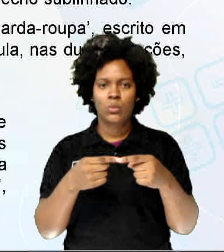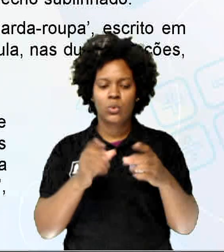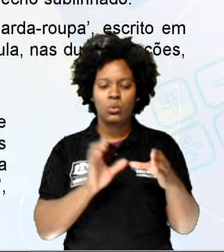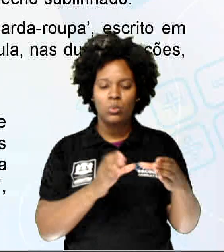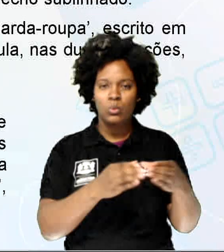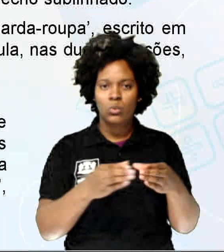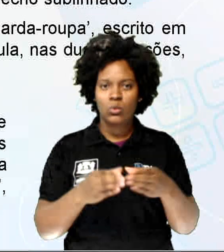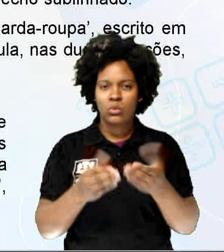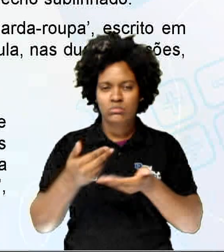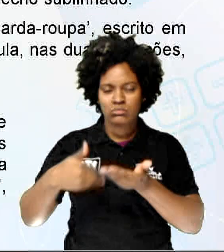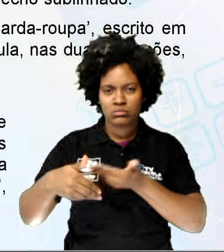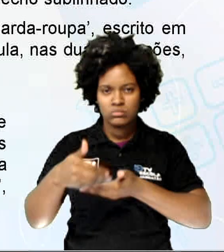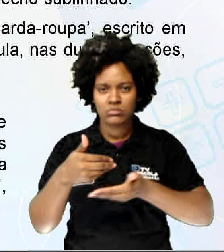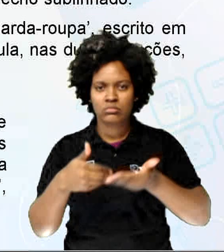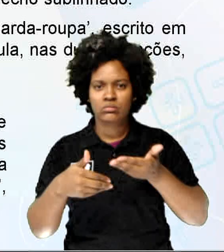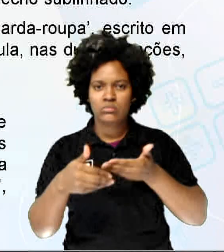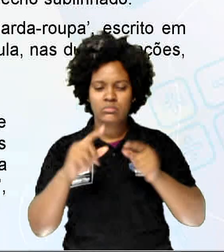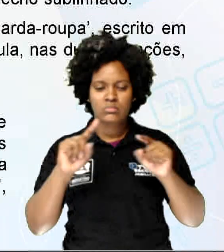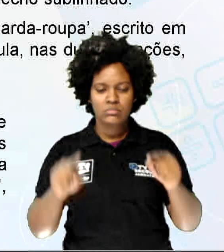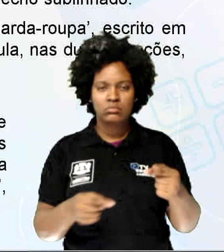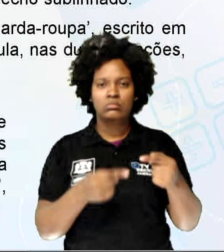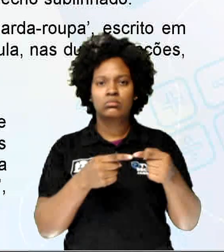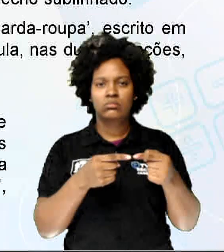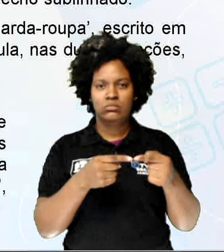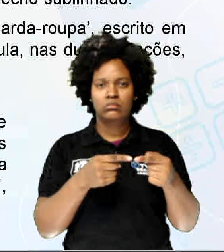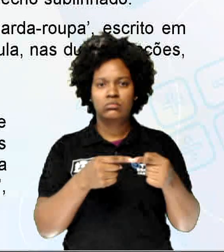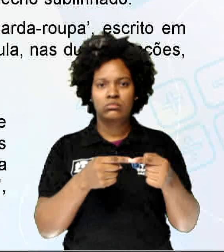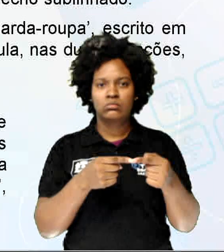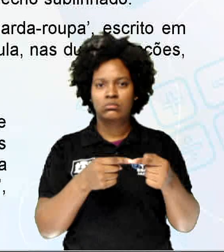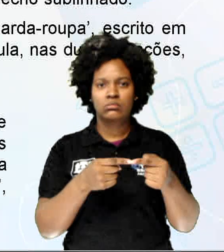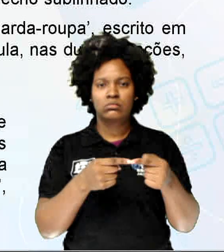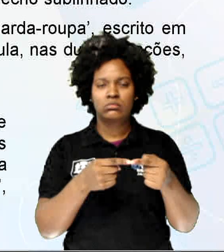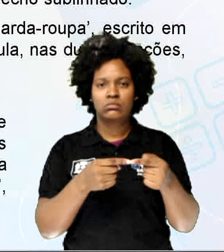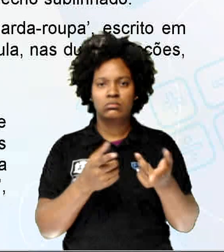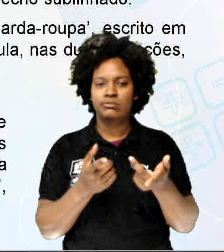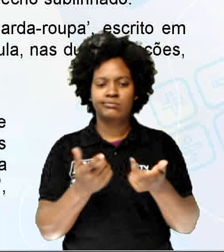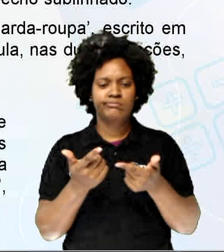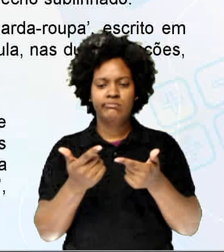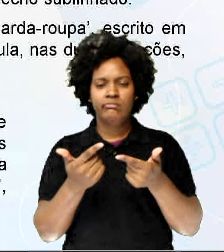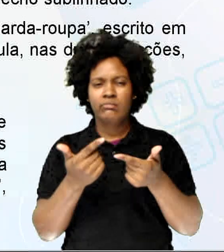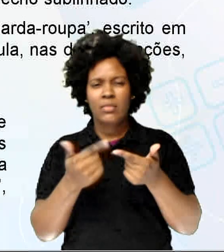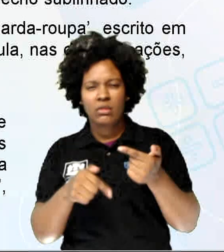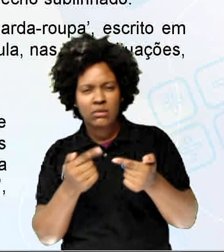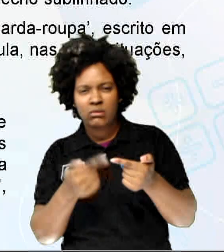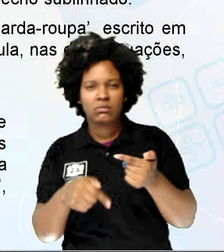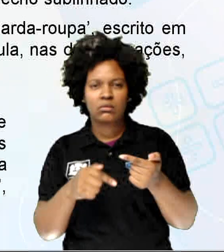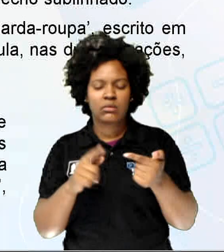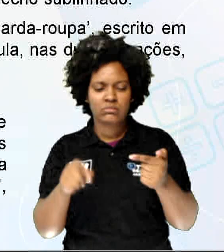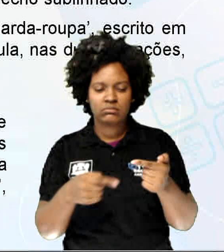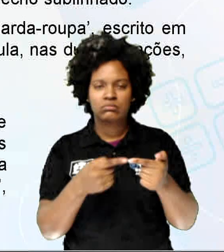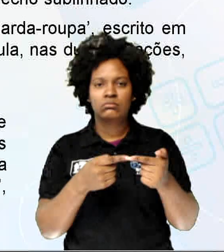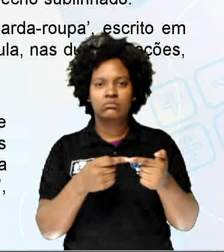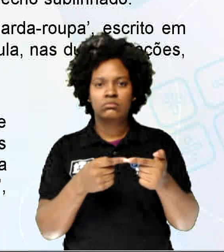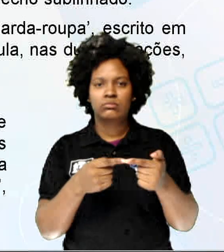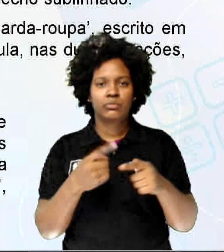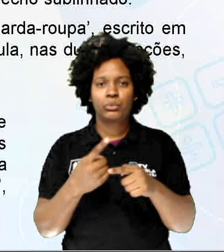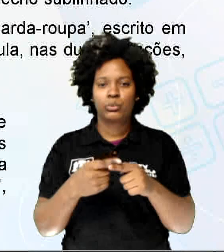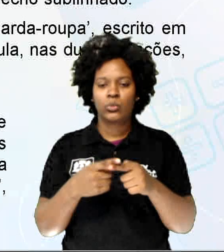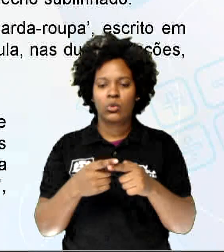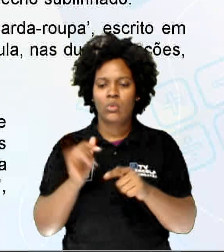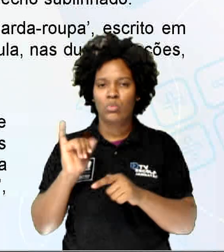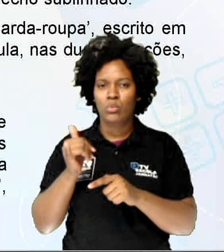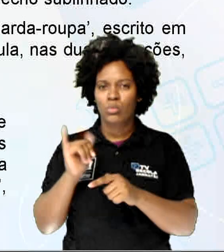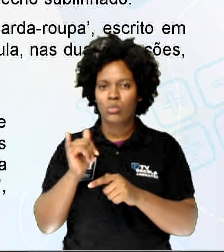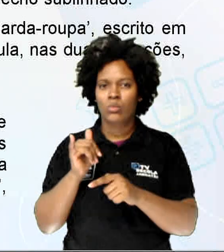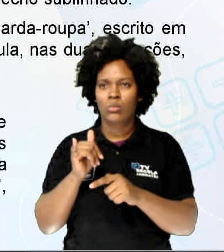Portanto, a relação de concordância entre ele e as crônicas não é adequada, até porque as Crônicas de Nárnia são